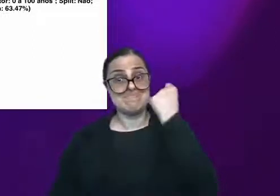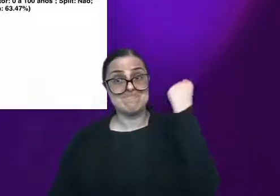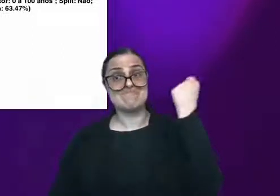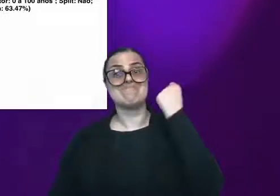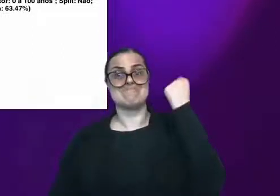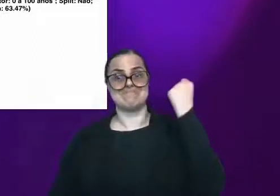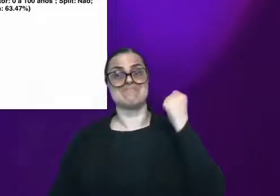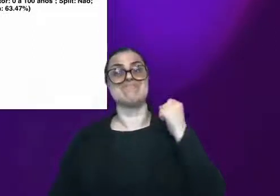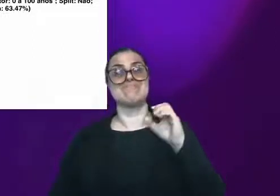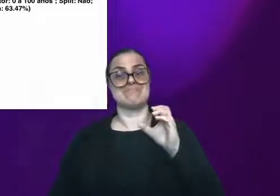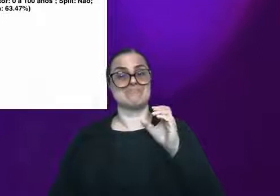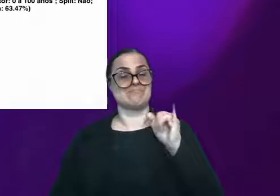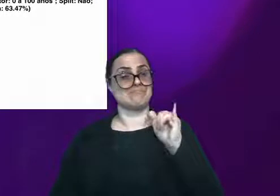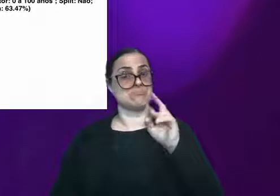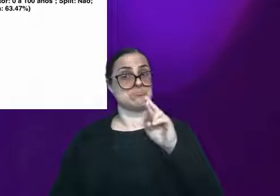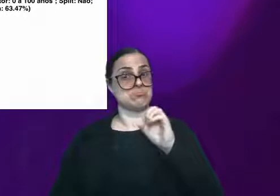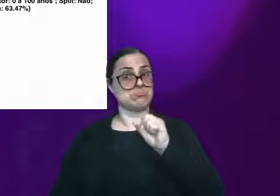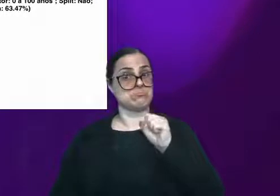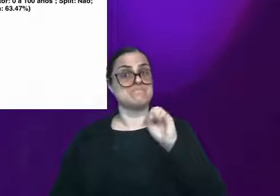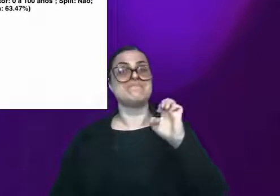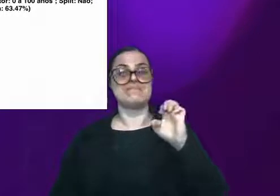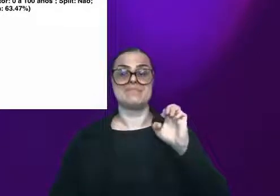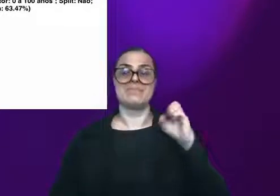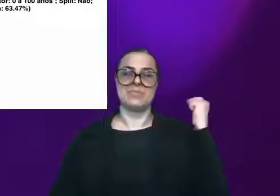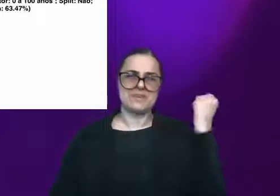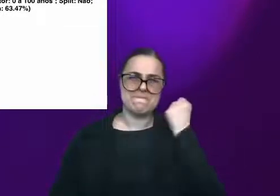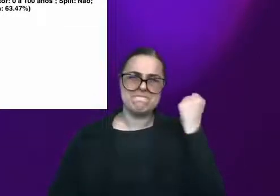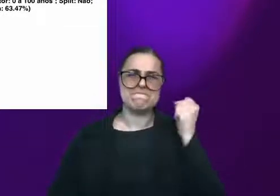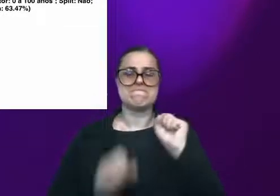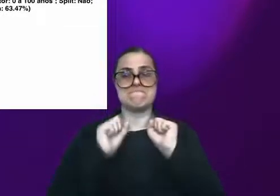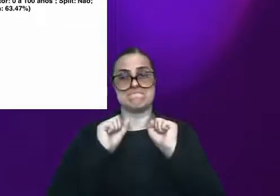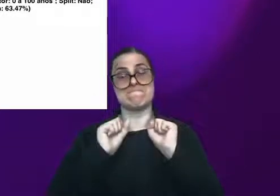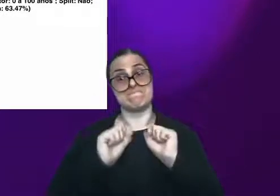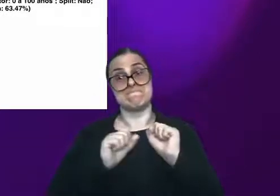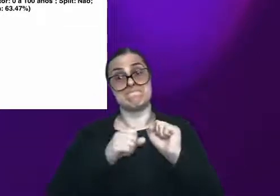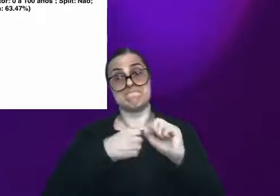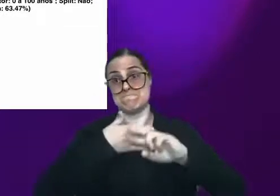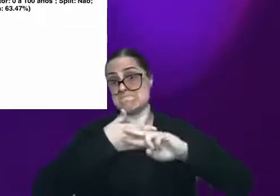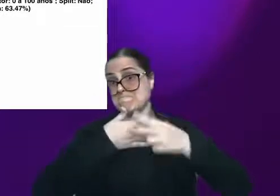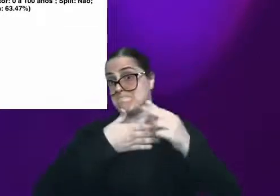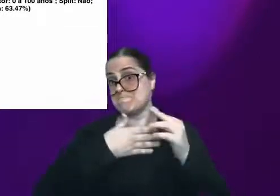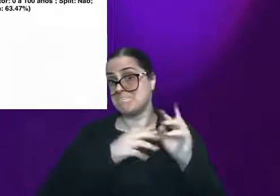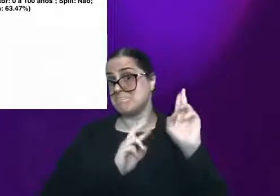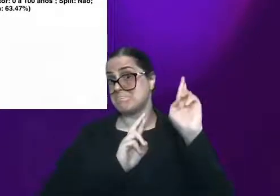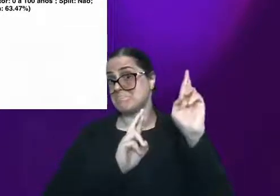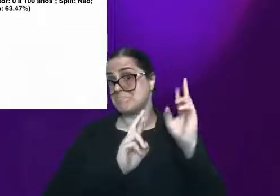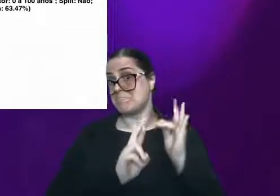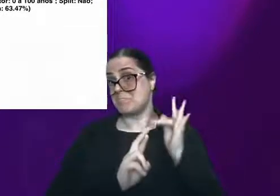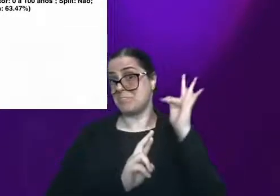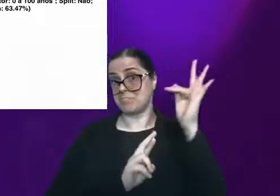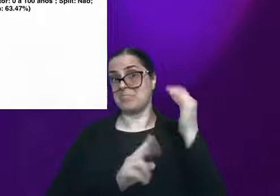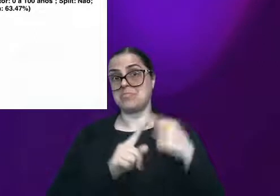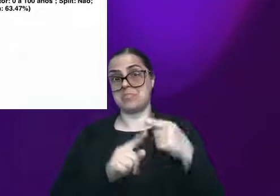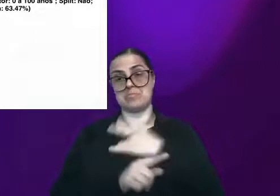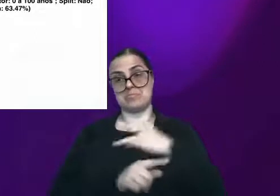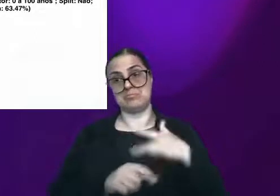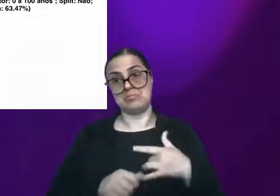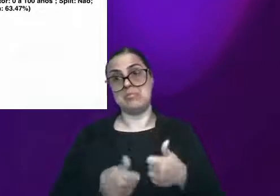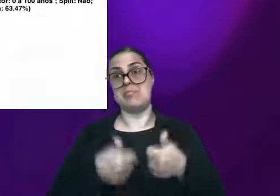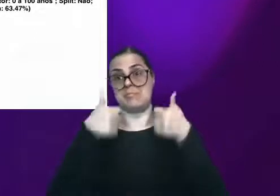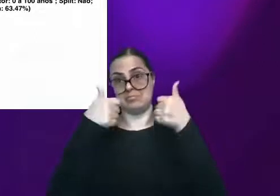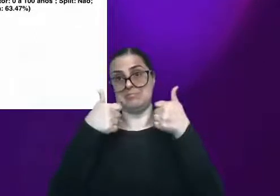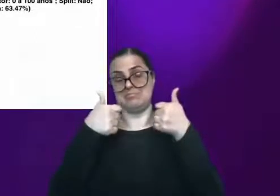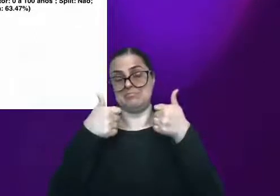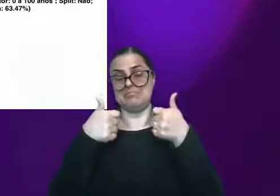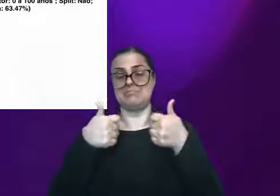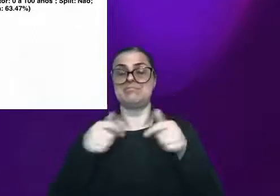graves. Então, a perspectiva é uma perspectiva bastante interessante, porque o paciente está numa condição melhor. E quando você